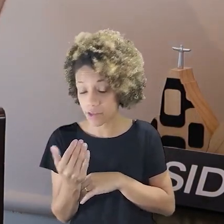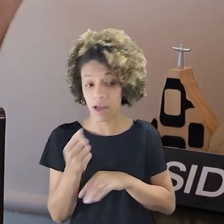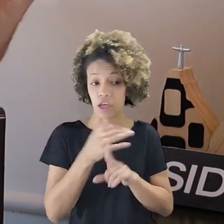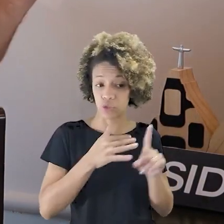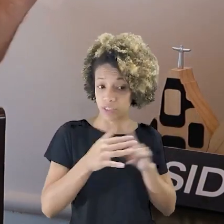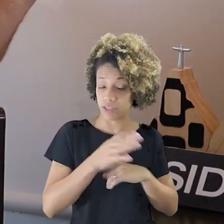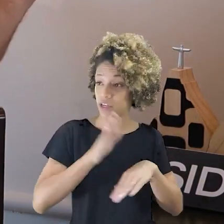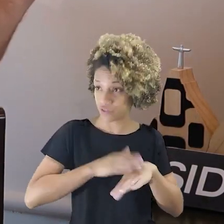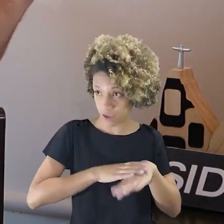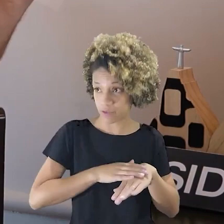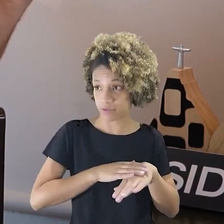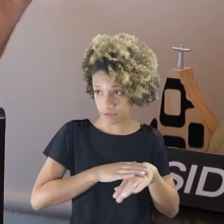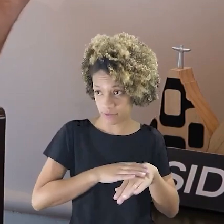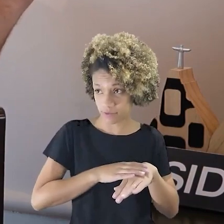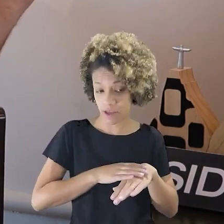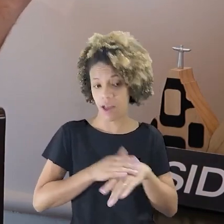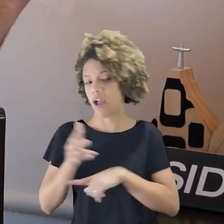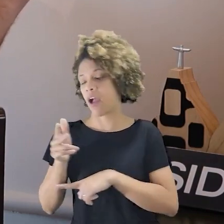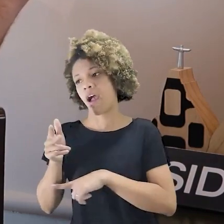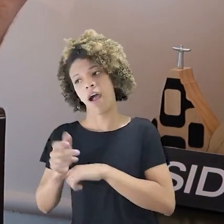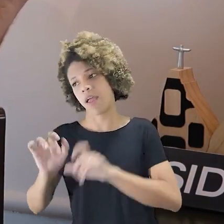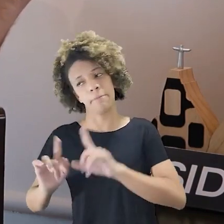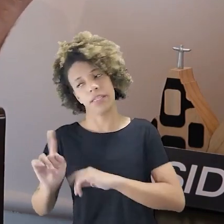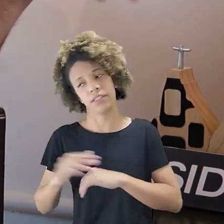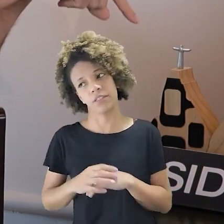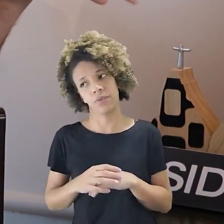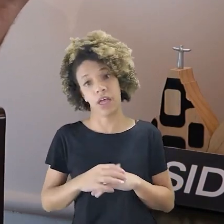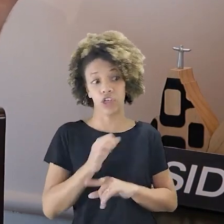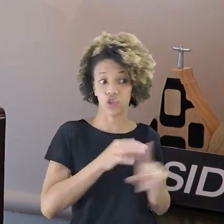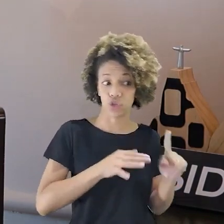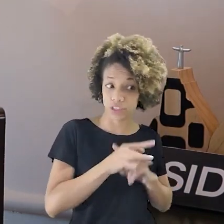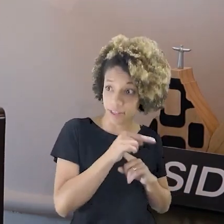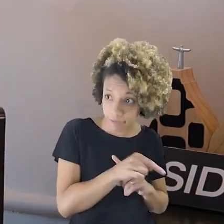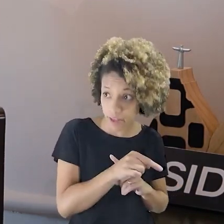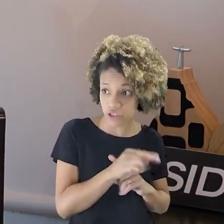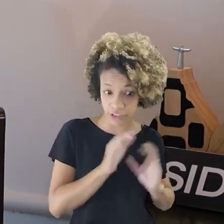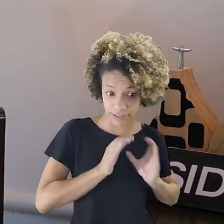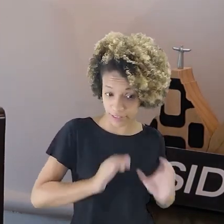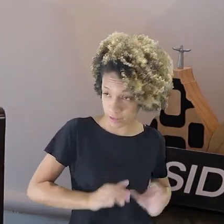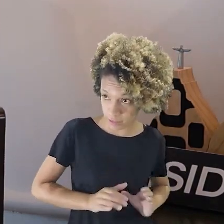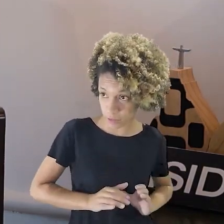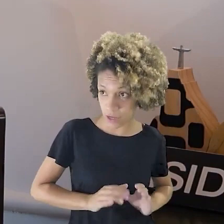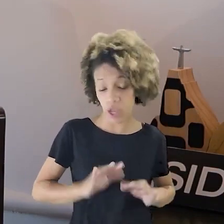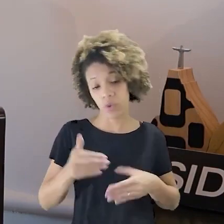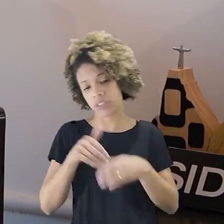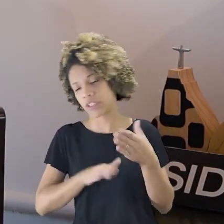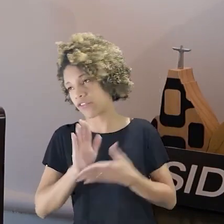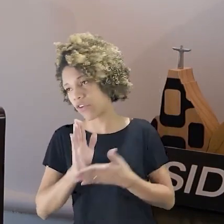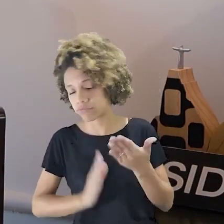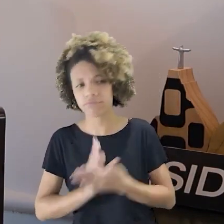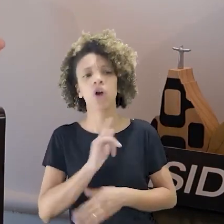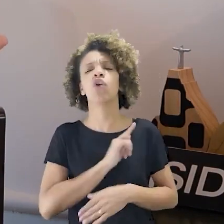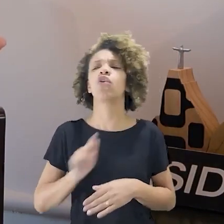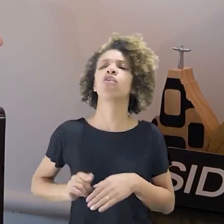A sociedade faça isso. A imprensa, não. A sociedade faça isso. E quando você vota em alguém... Você